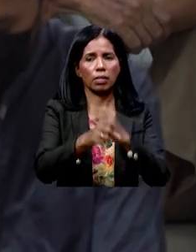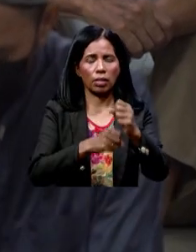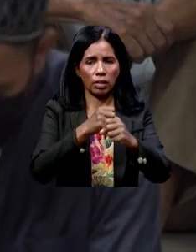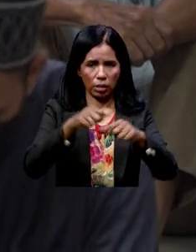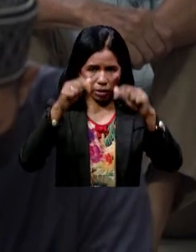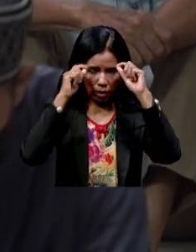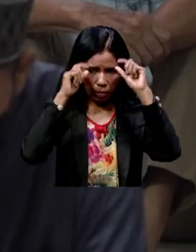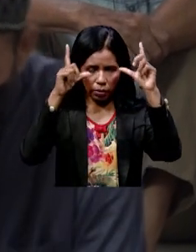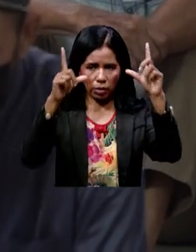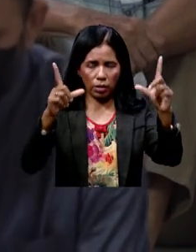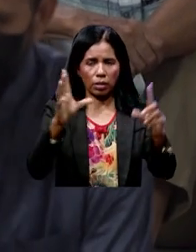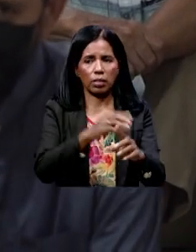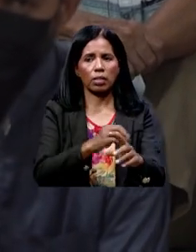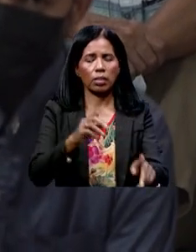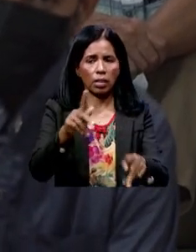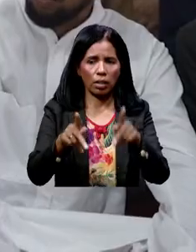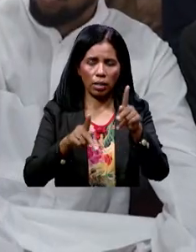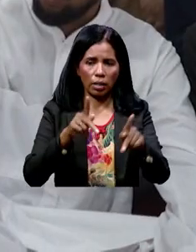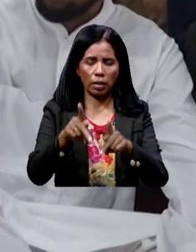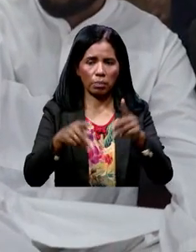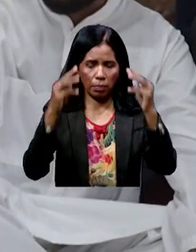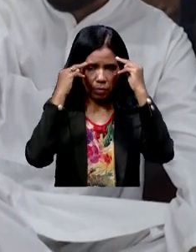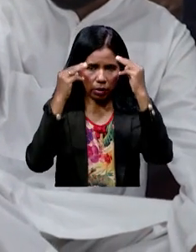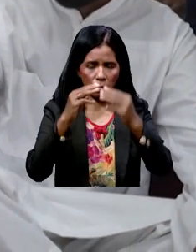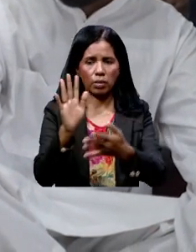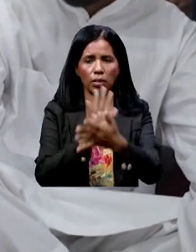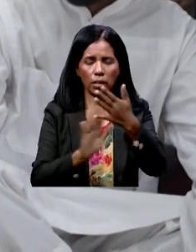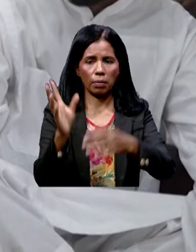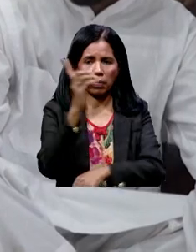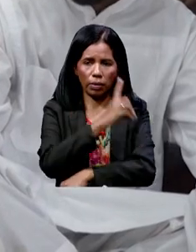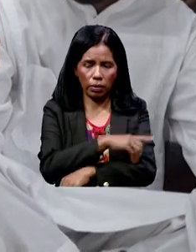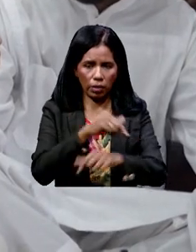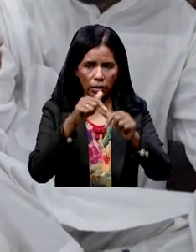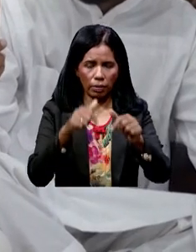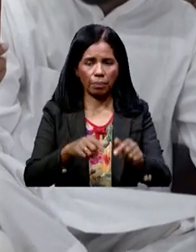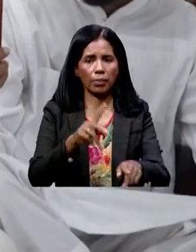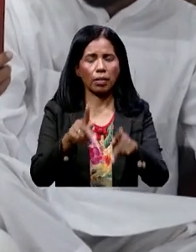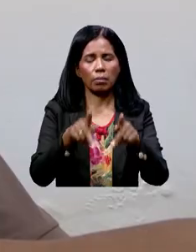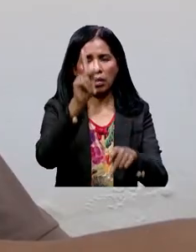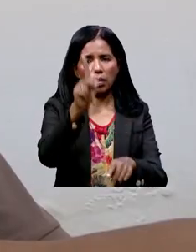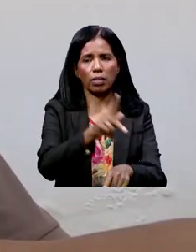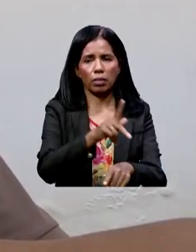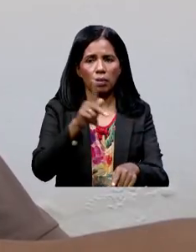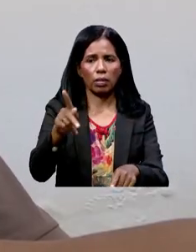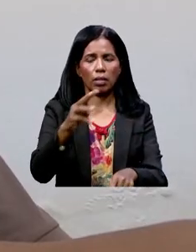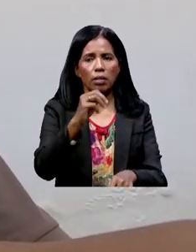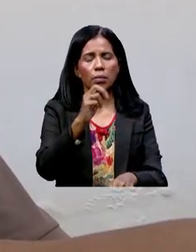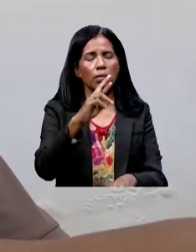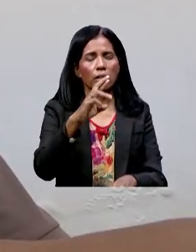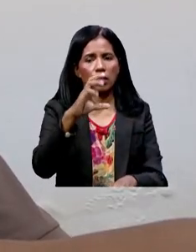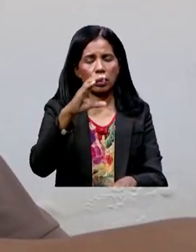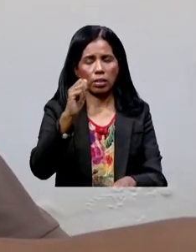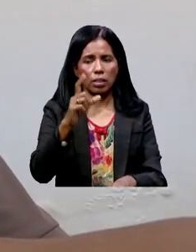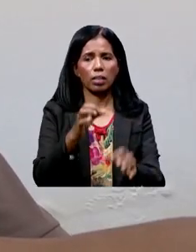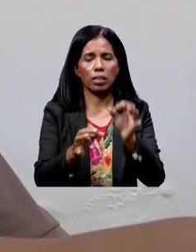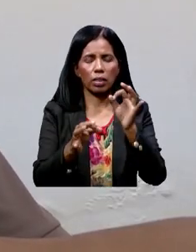Leste comunidade muçulmana mos celebra loro nidane. Leigo católico Marçal Evaristo Soares Satete, mas